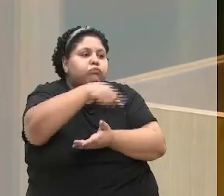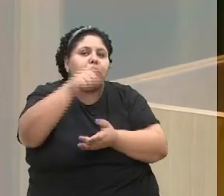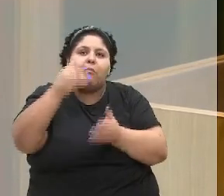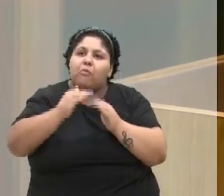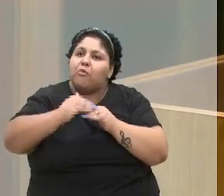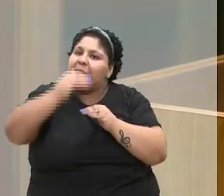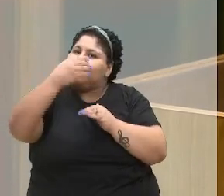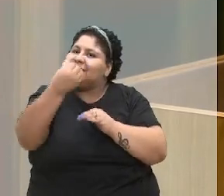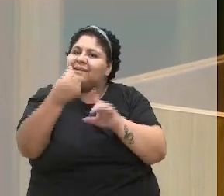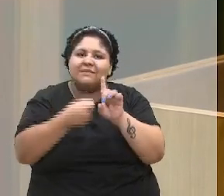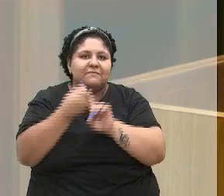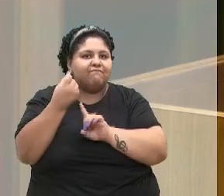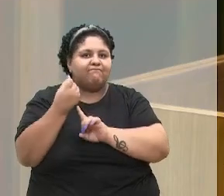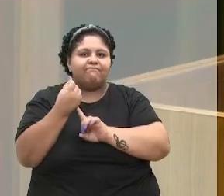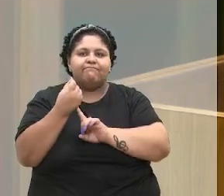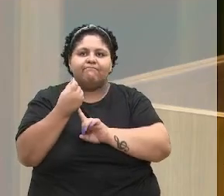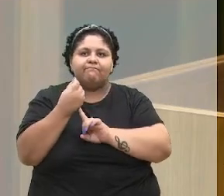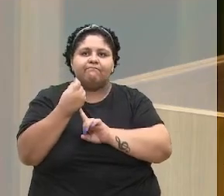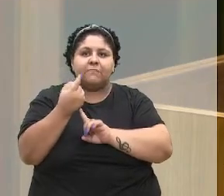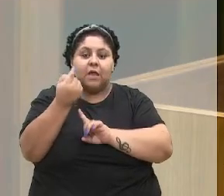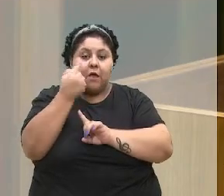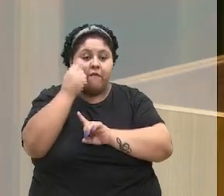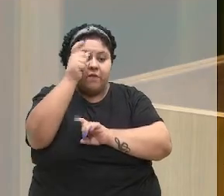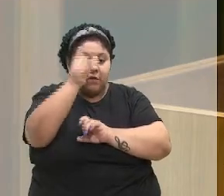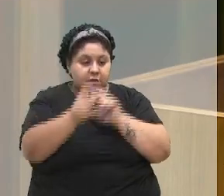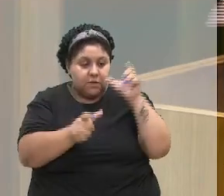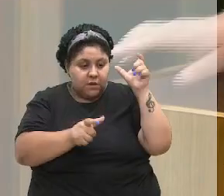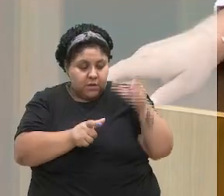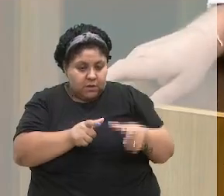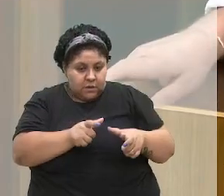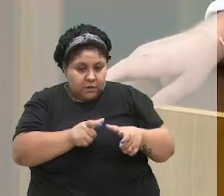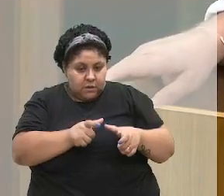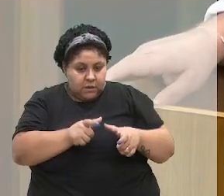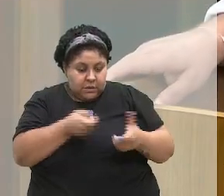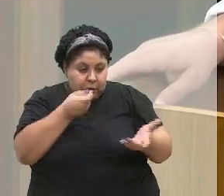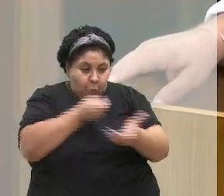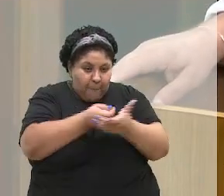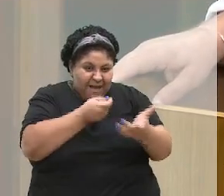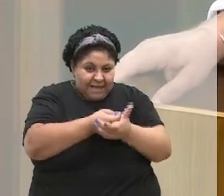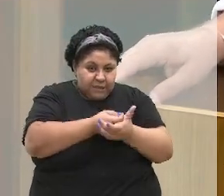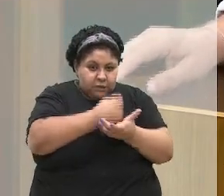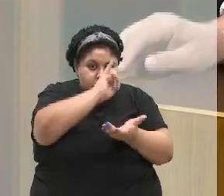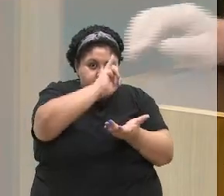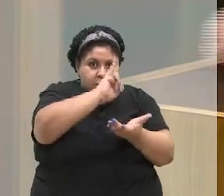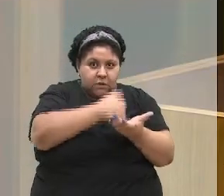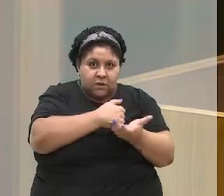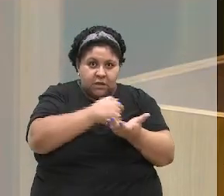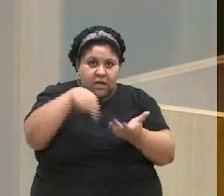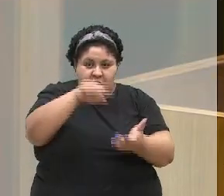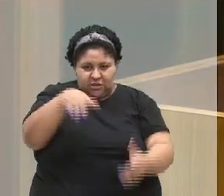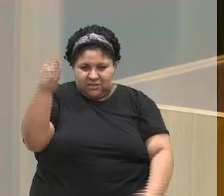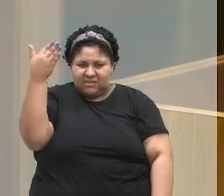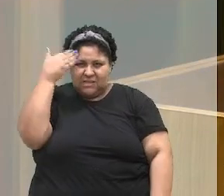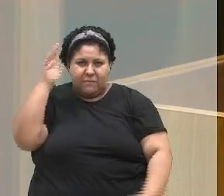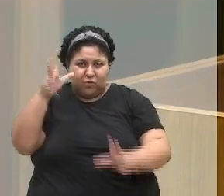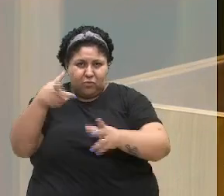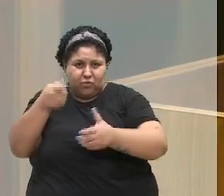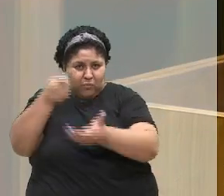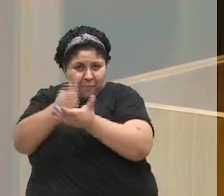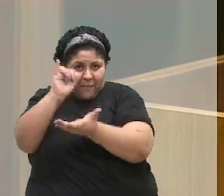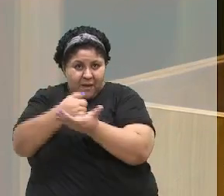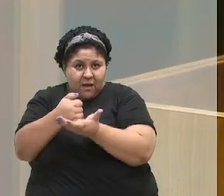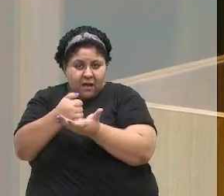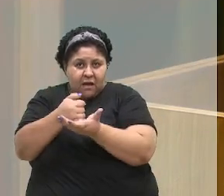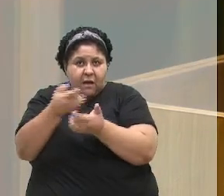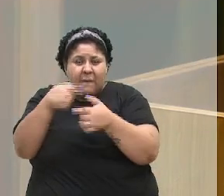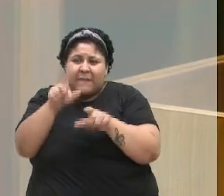meses. Quando eu vejo que as pessoas dizem que estão pagando impostos, a gente sabe que todo mundo paga os impostos, mas será que o pessoal